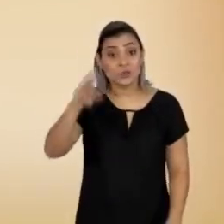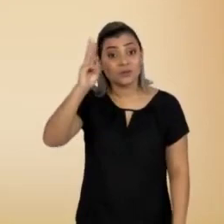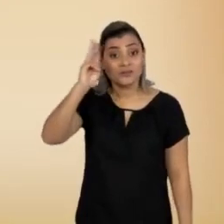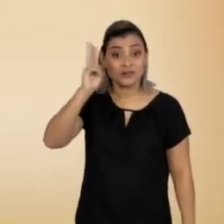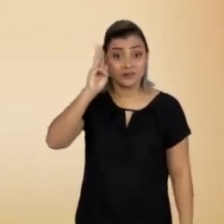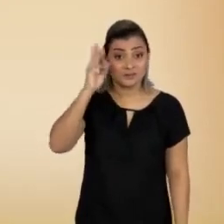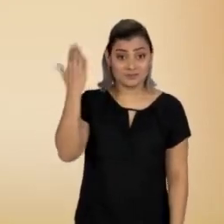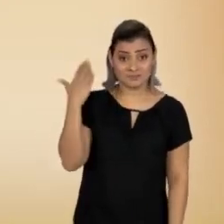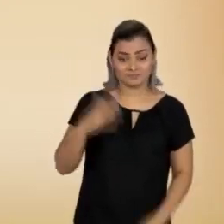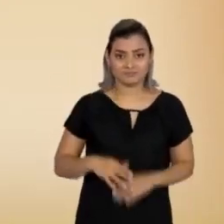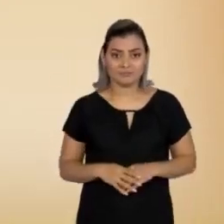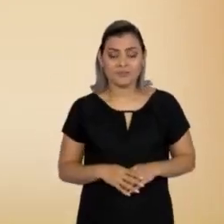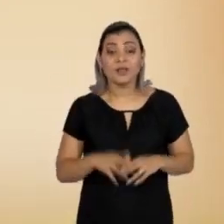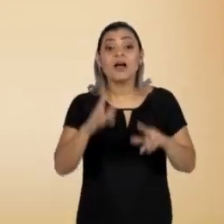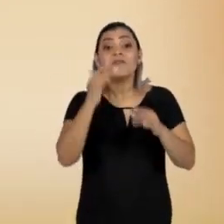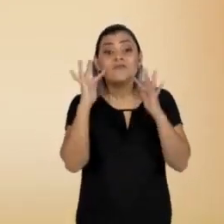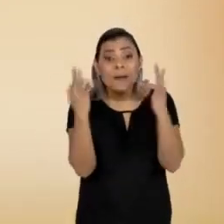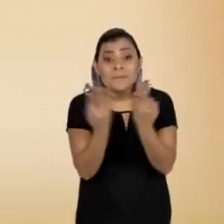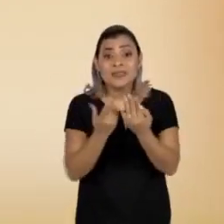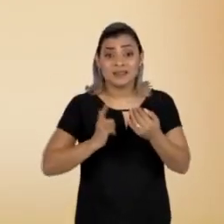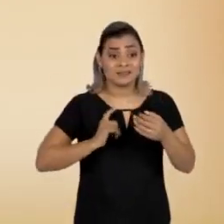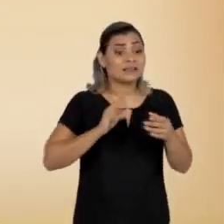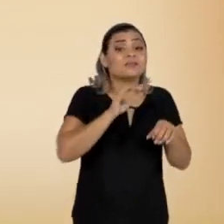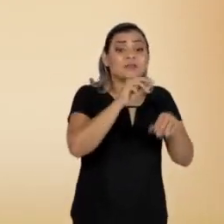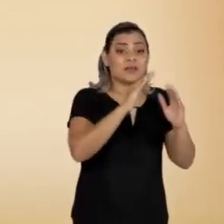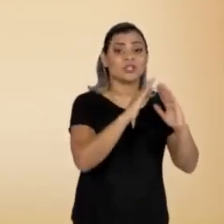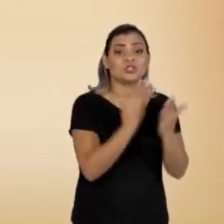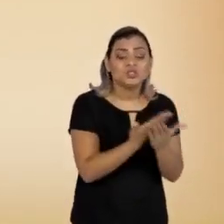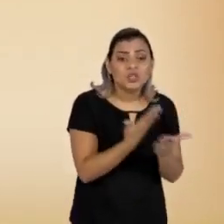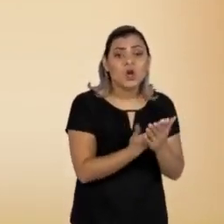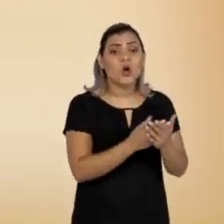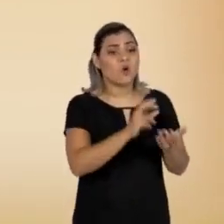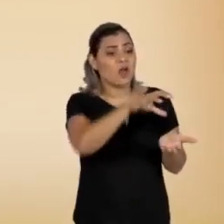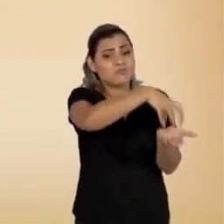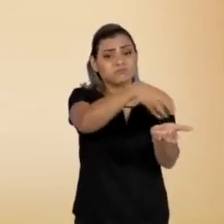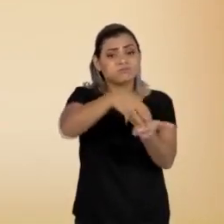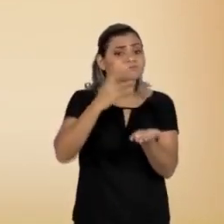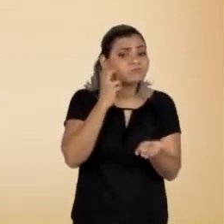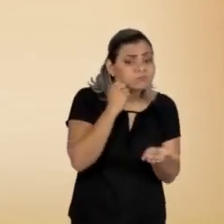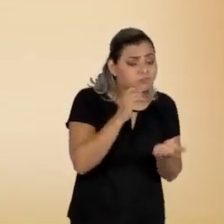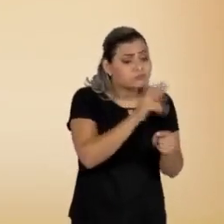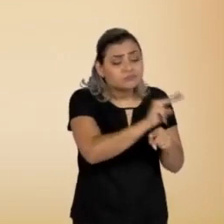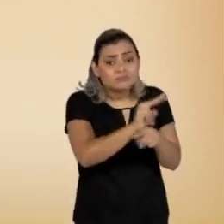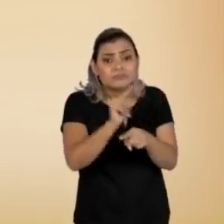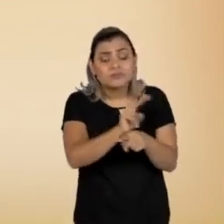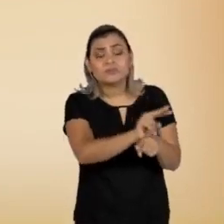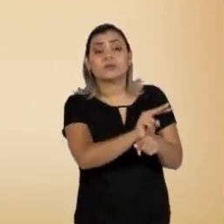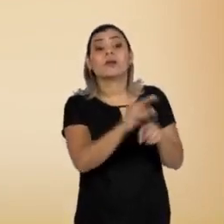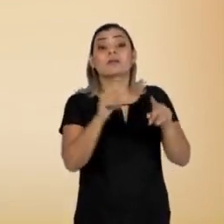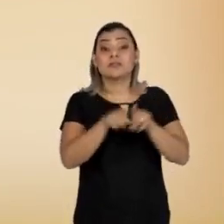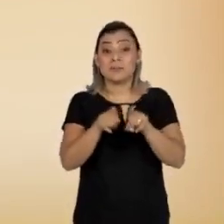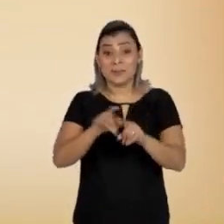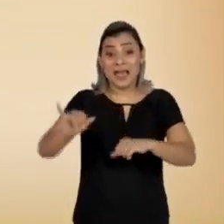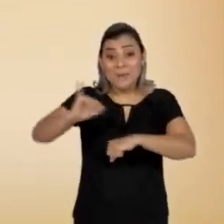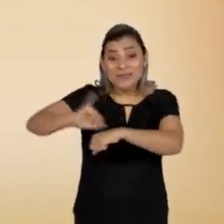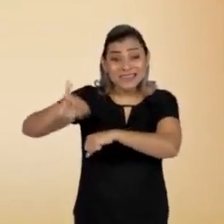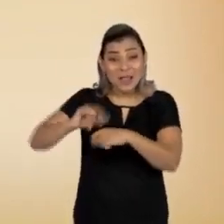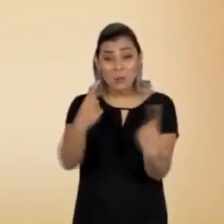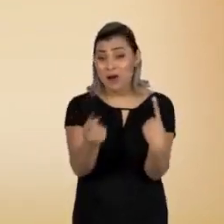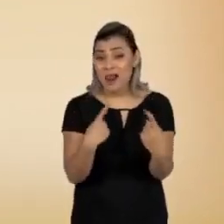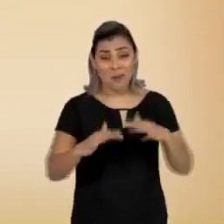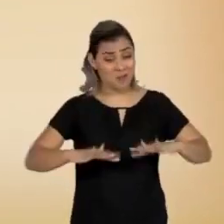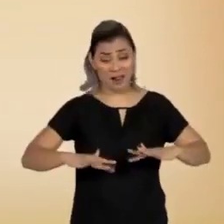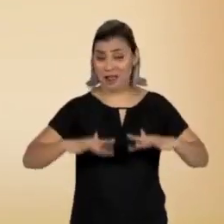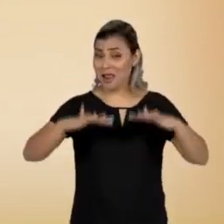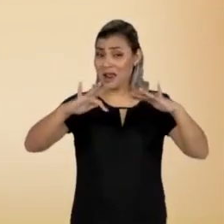terça-feira. As famílias foram acolhidas em abrigos e escolas municipais da região. Avenidas da capital baiana ficaram completamente cobertas